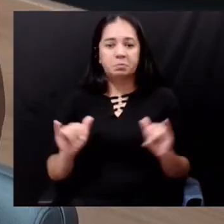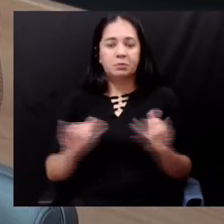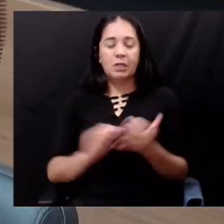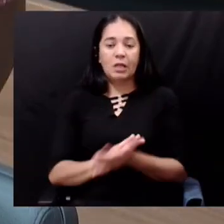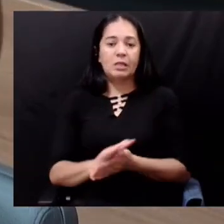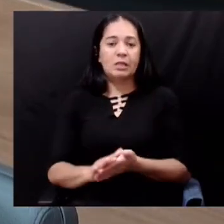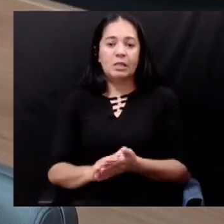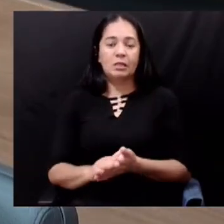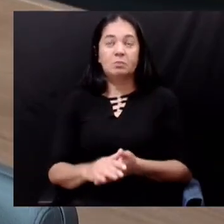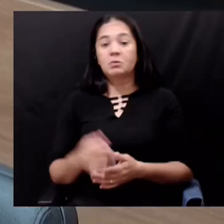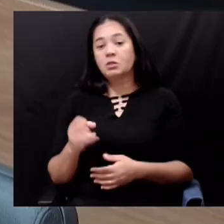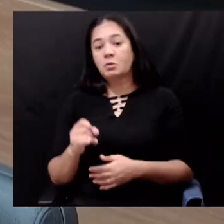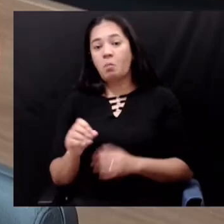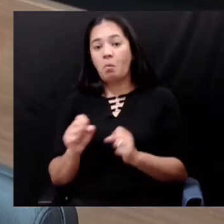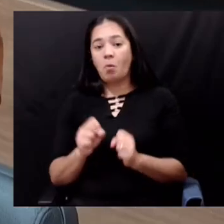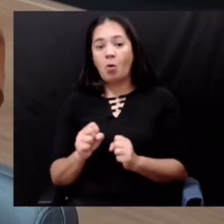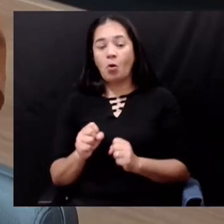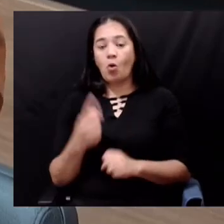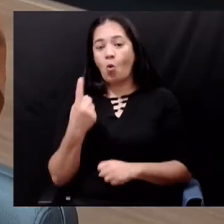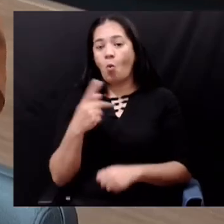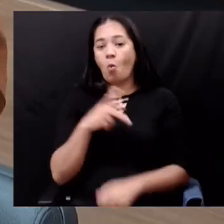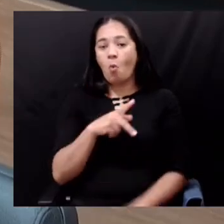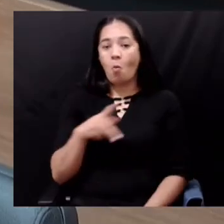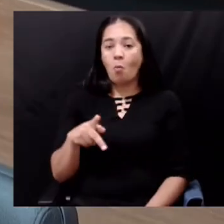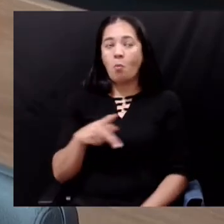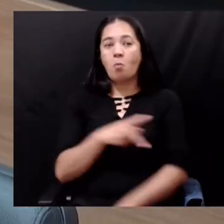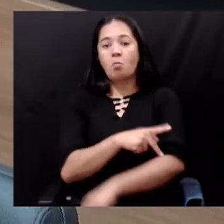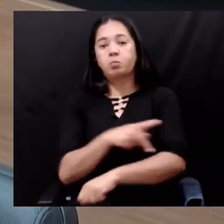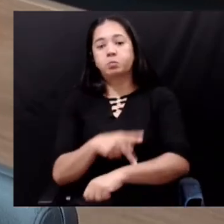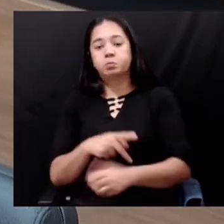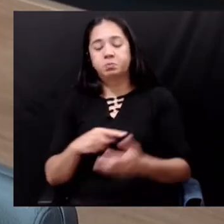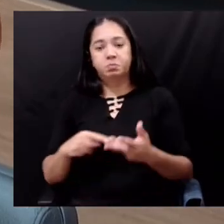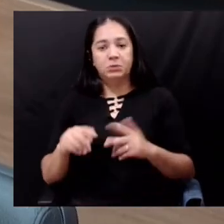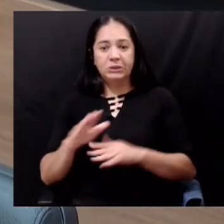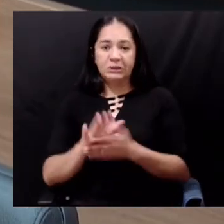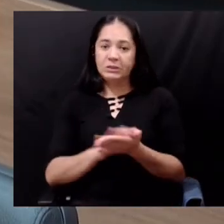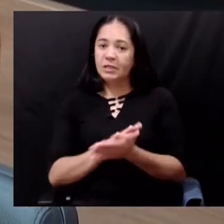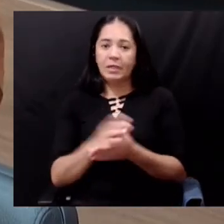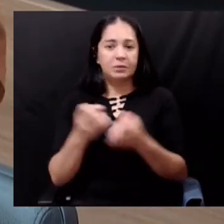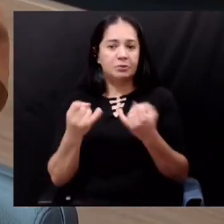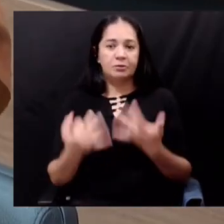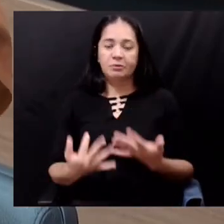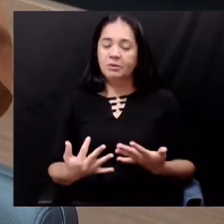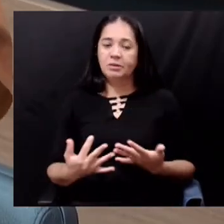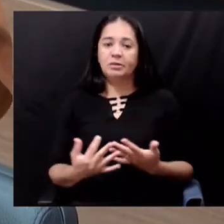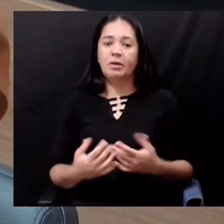ser pelo menos um pedagógico, enfim. Então, é na análise da proposta que